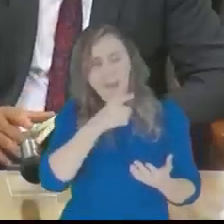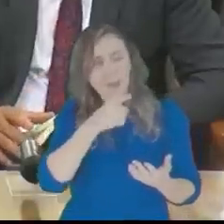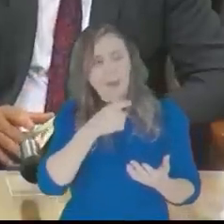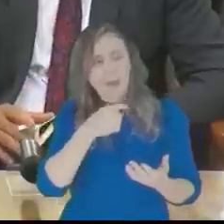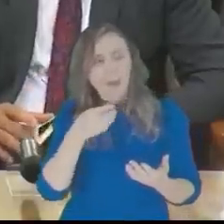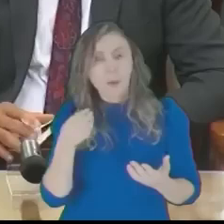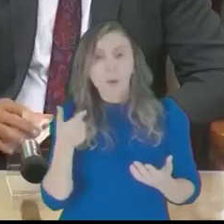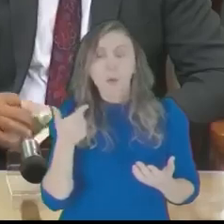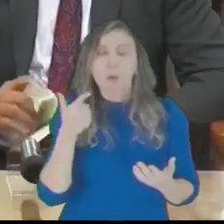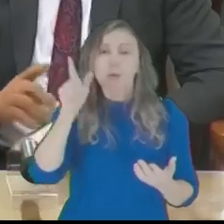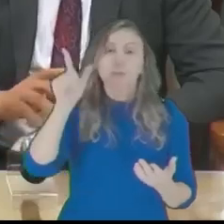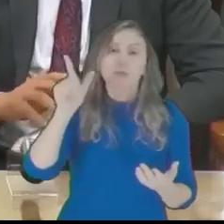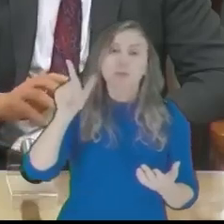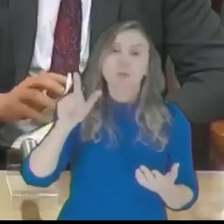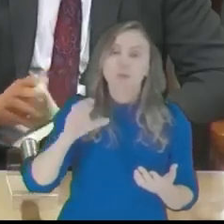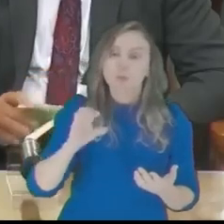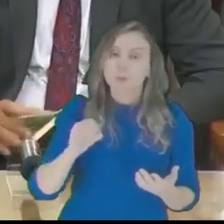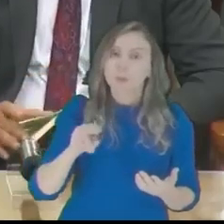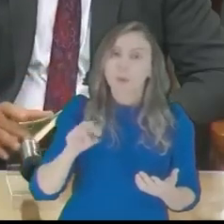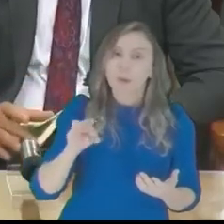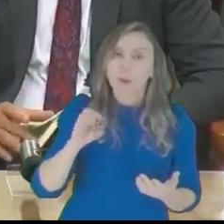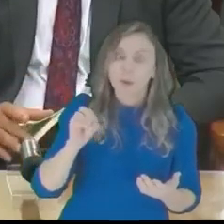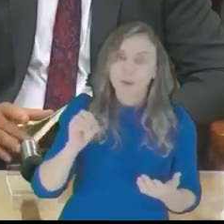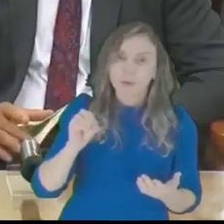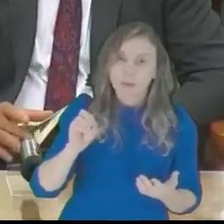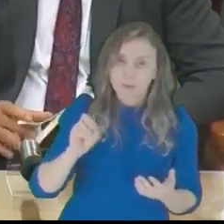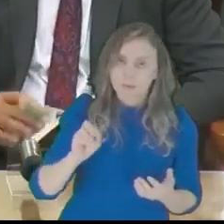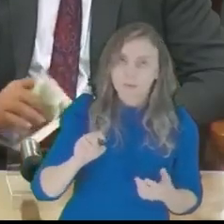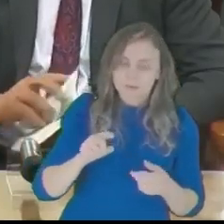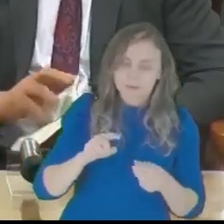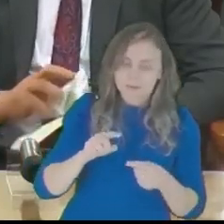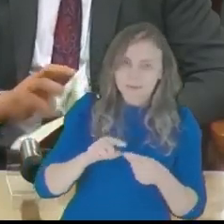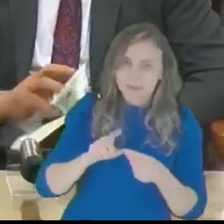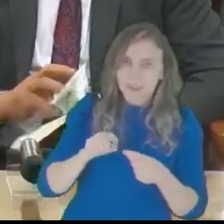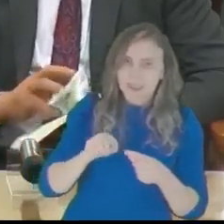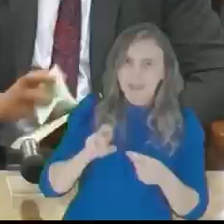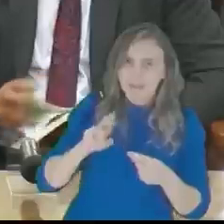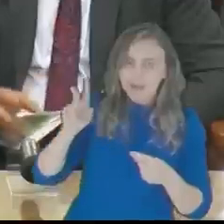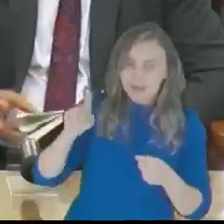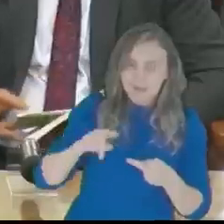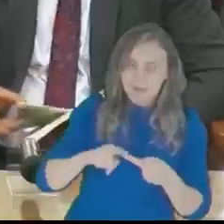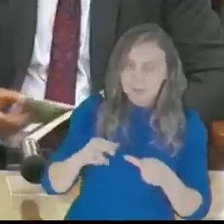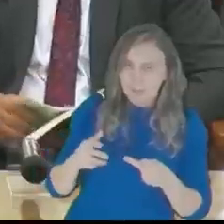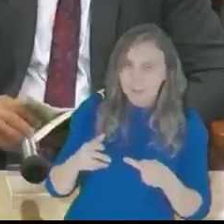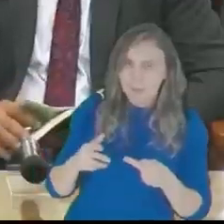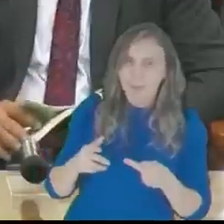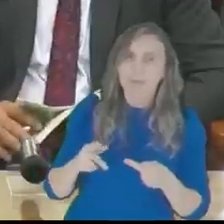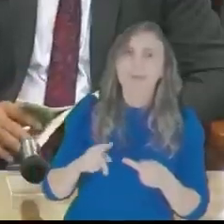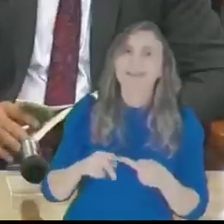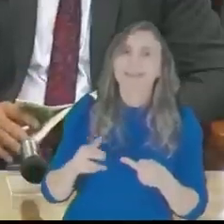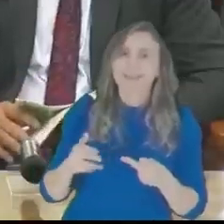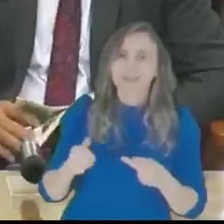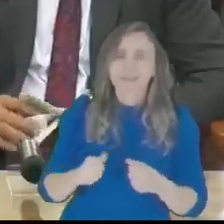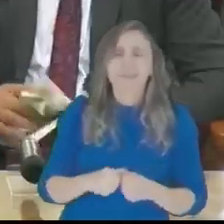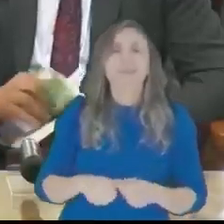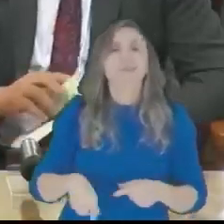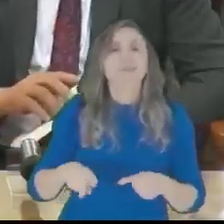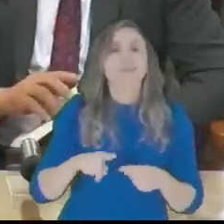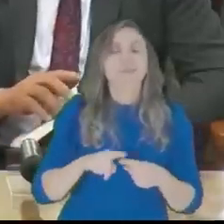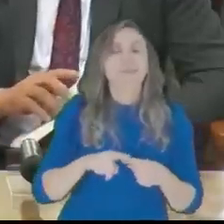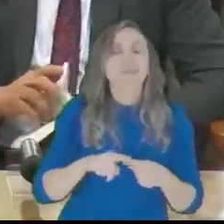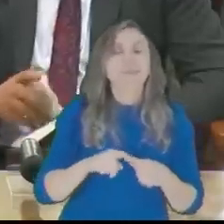igreja aprenda. É diferente ou é igual? Igual. Quais as duas palavras gregas para outro? Primeira